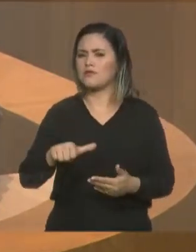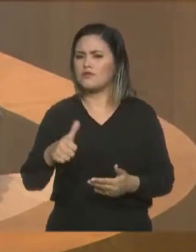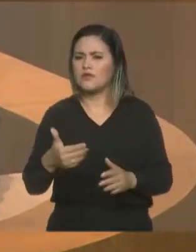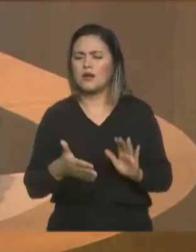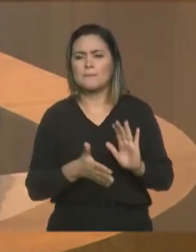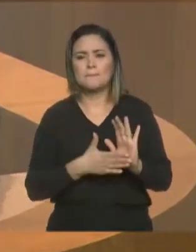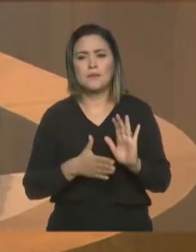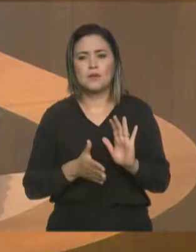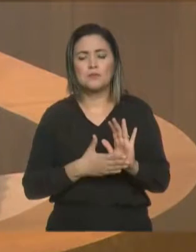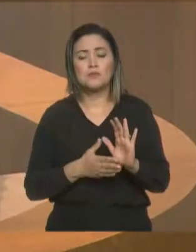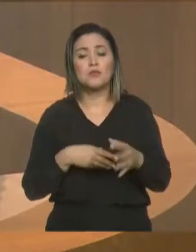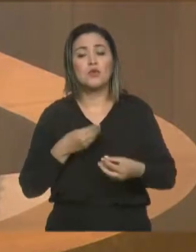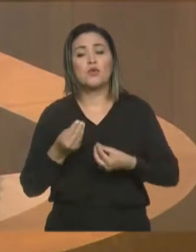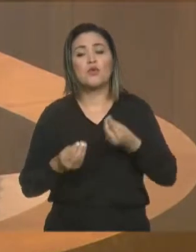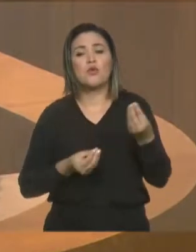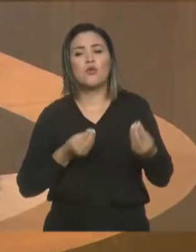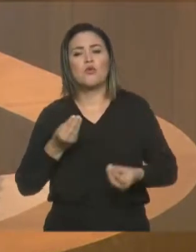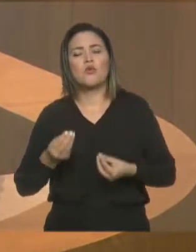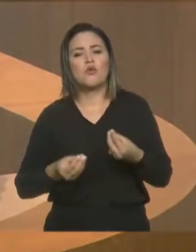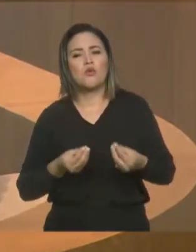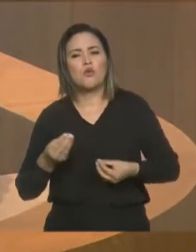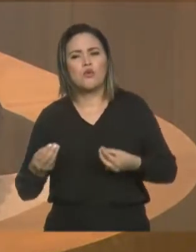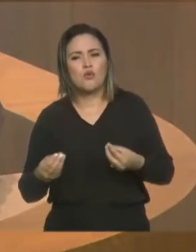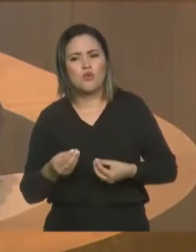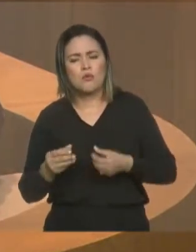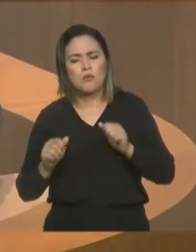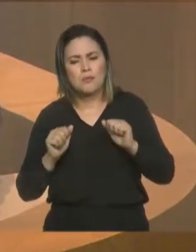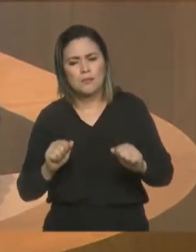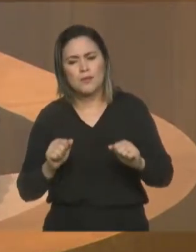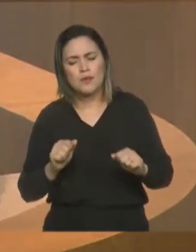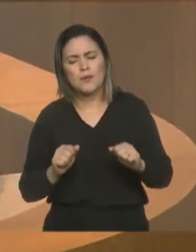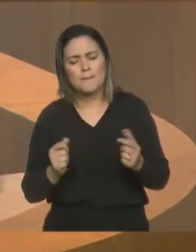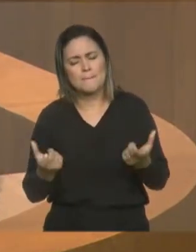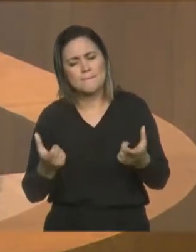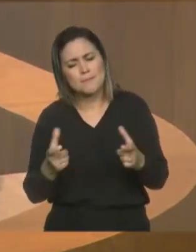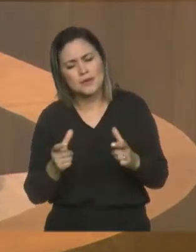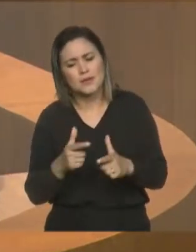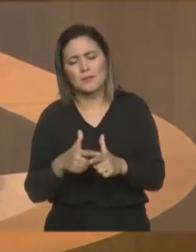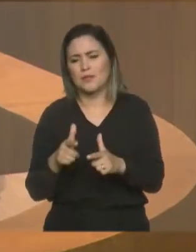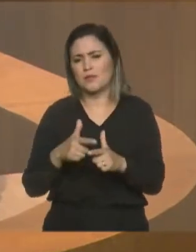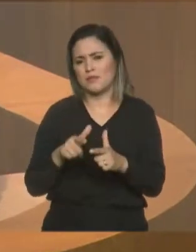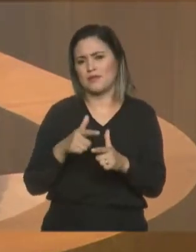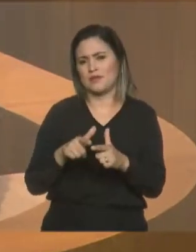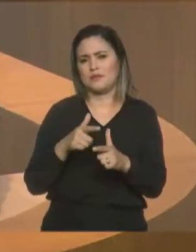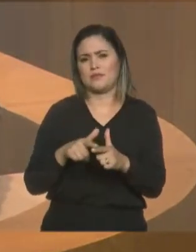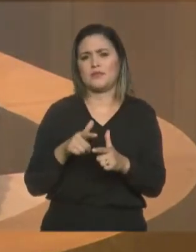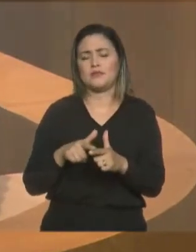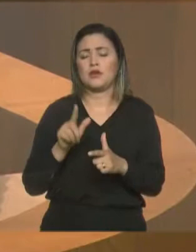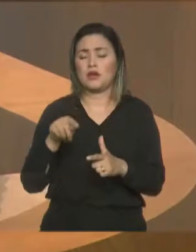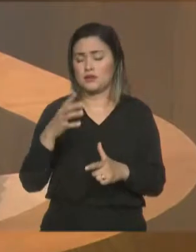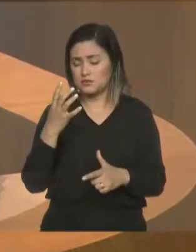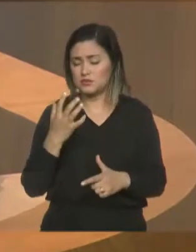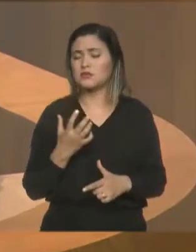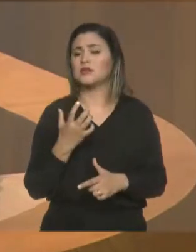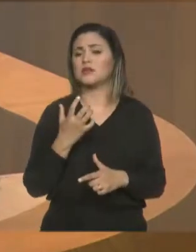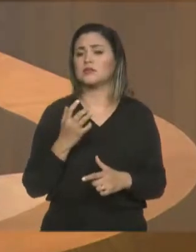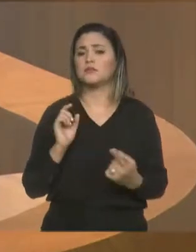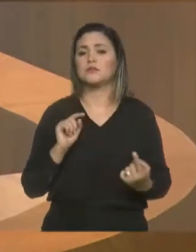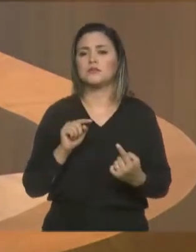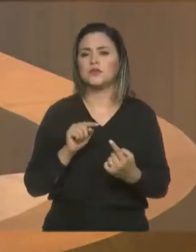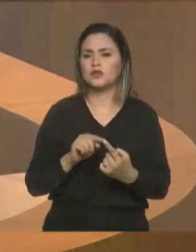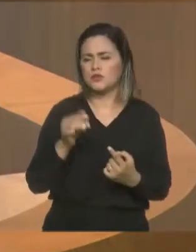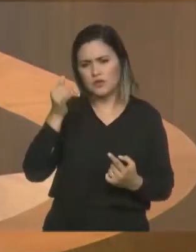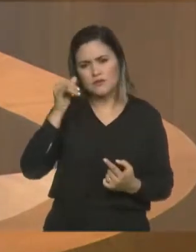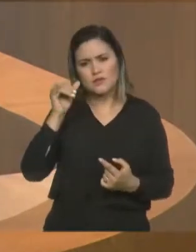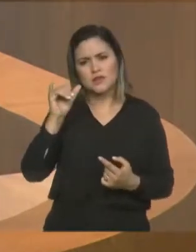medidas interventivas para equacionar o problema com a celeridade que o caso requer, visando prevenir maiores